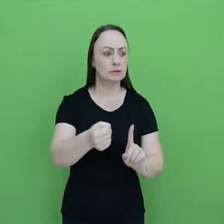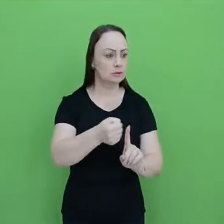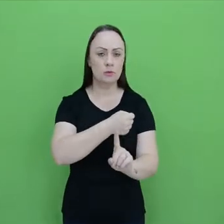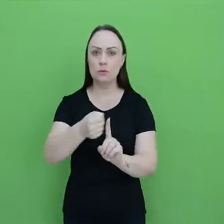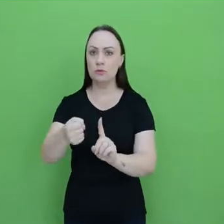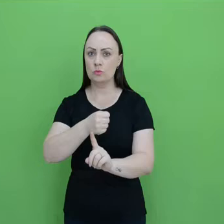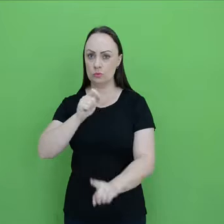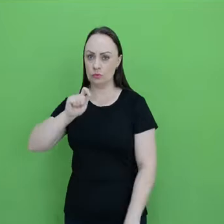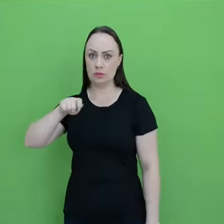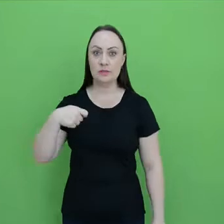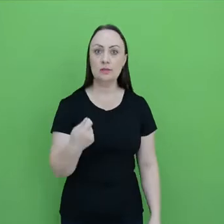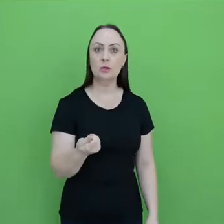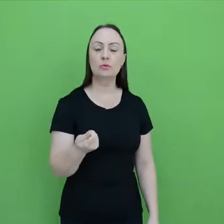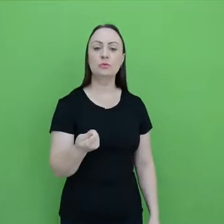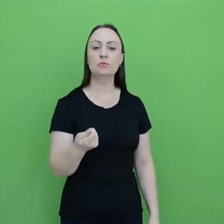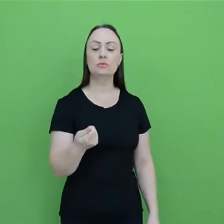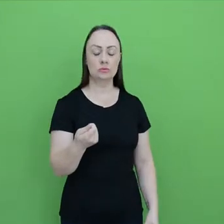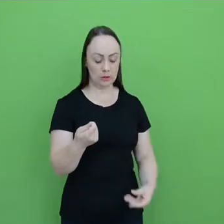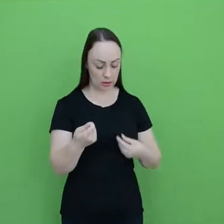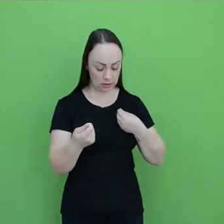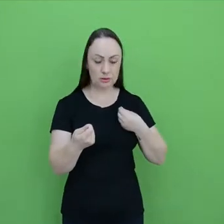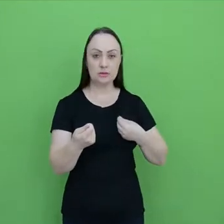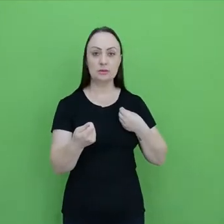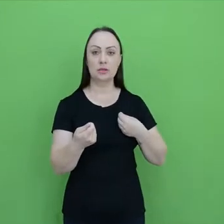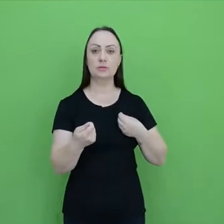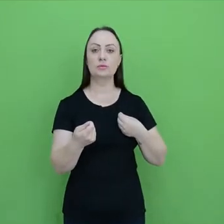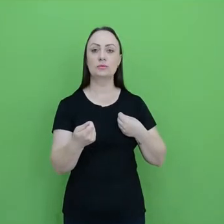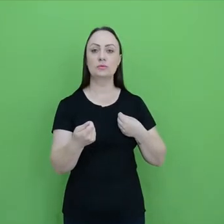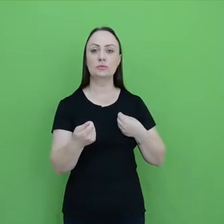agressão, são e estão.